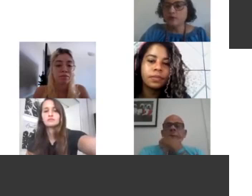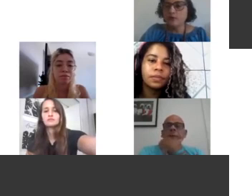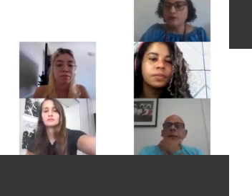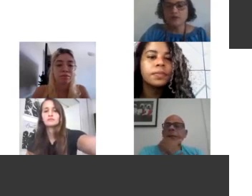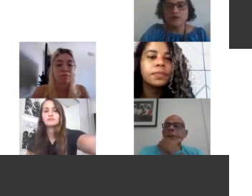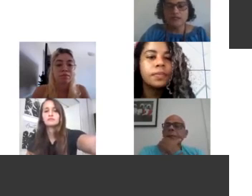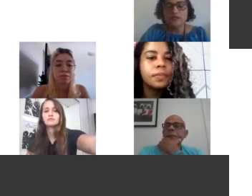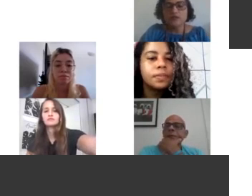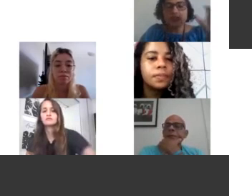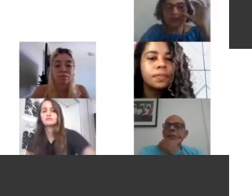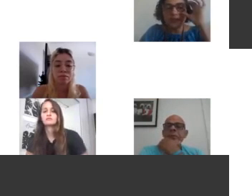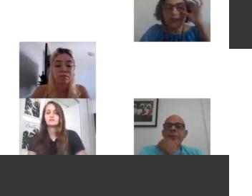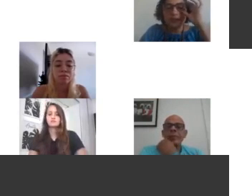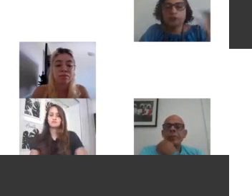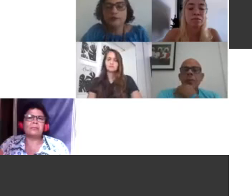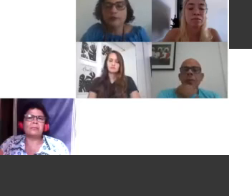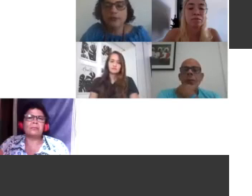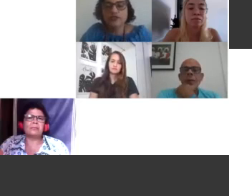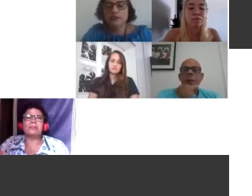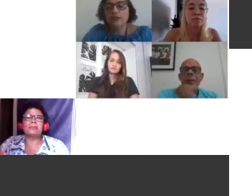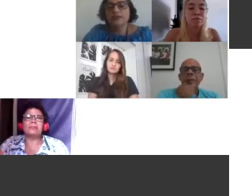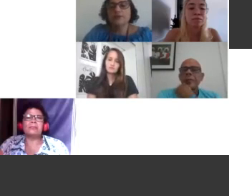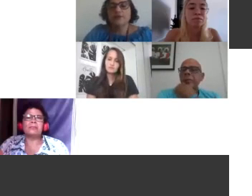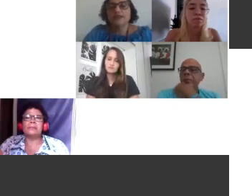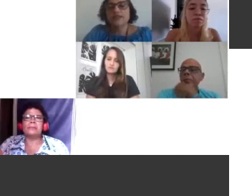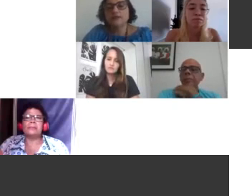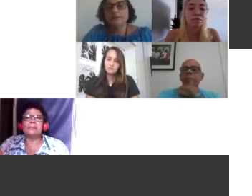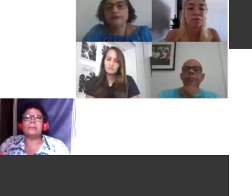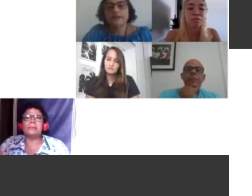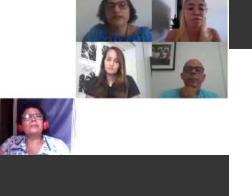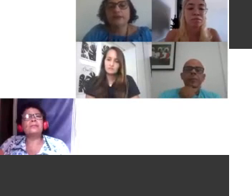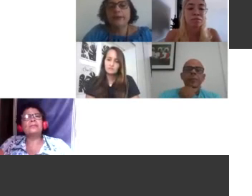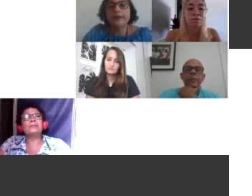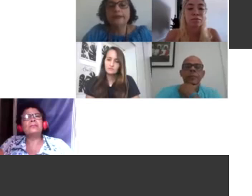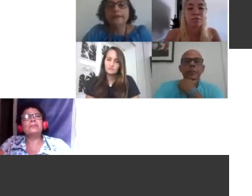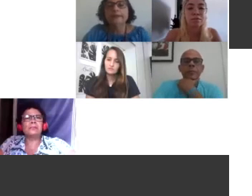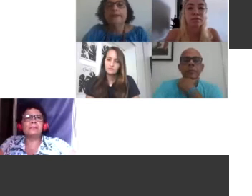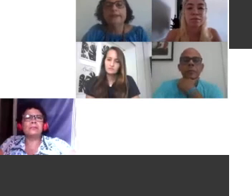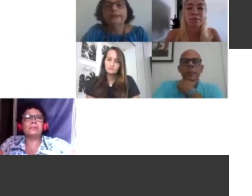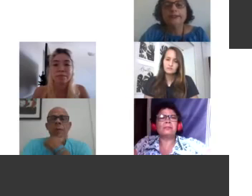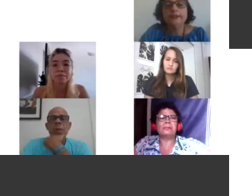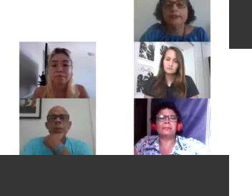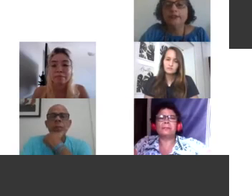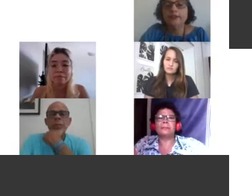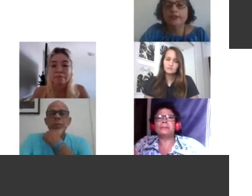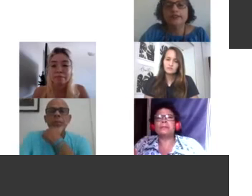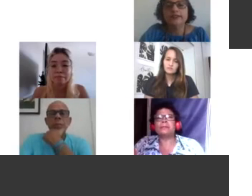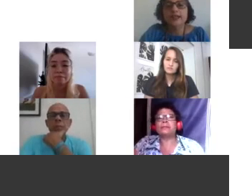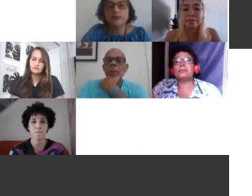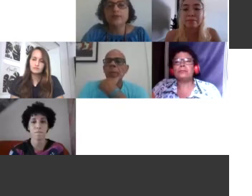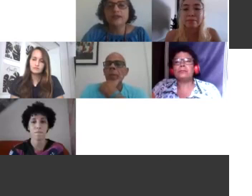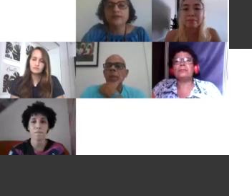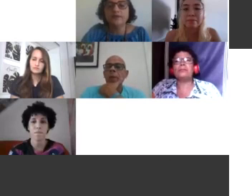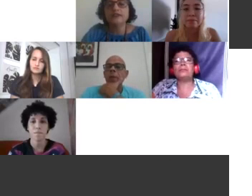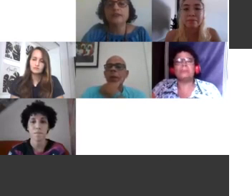professor Romilson Augusto dos Santos, que é doutor e mestre em Educação pela Universidade Federal da Bahia, né, e é